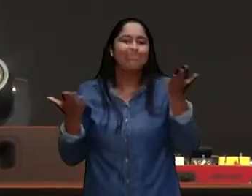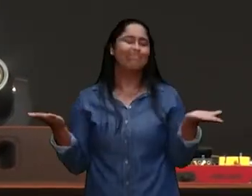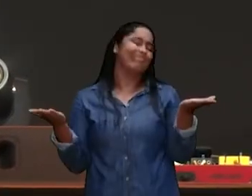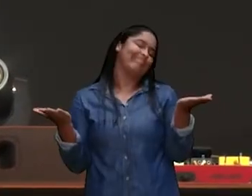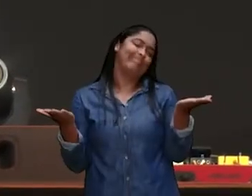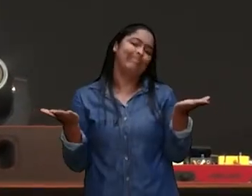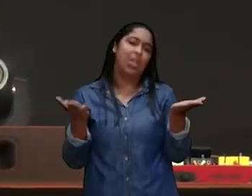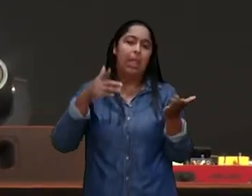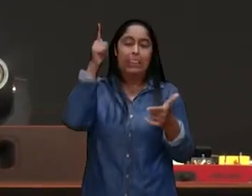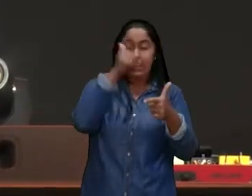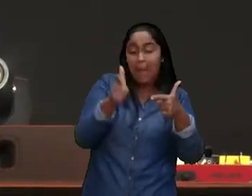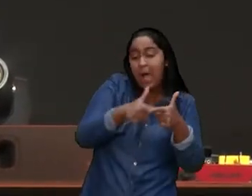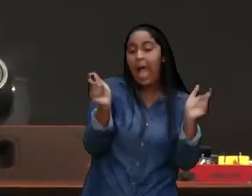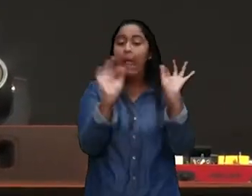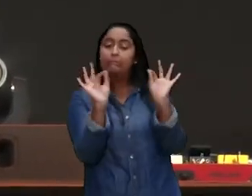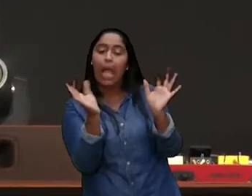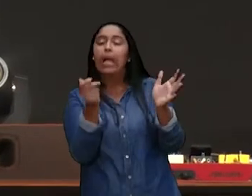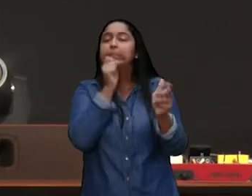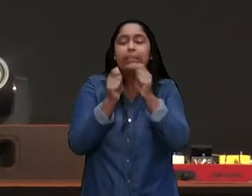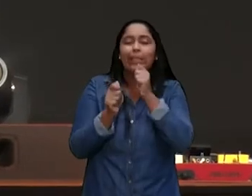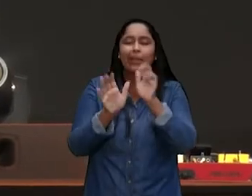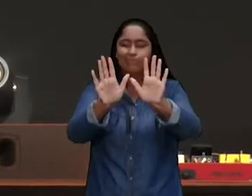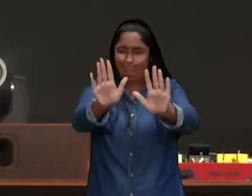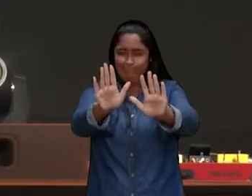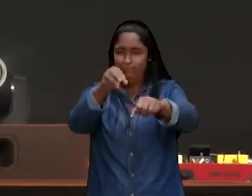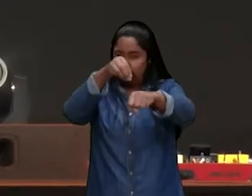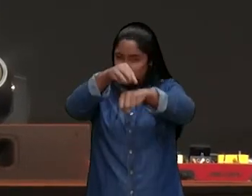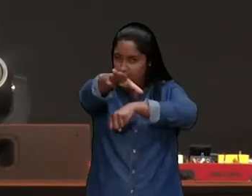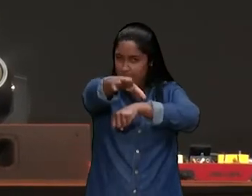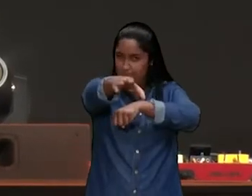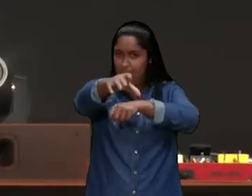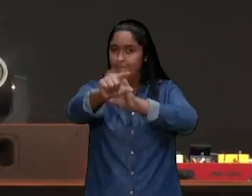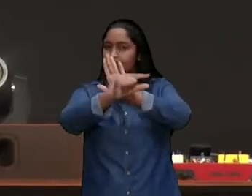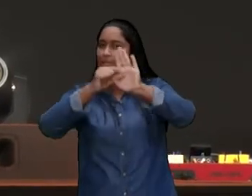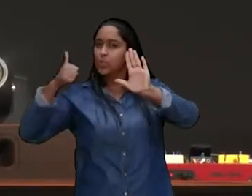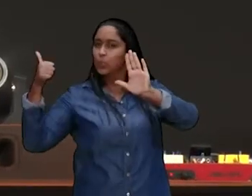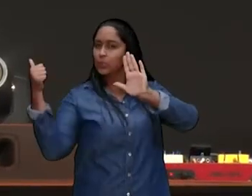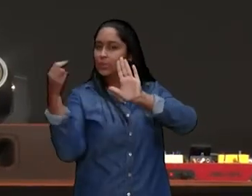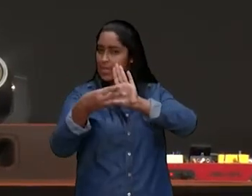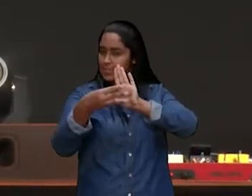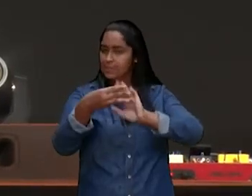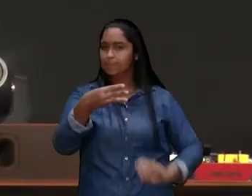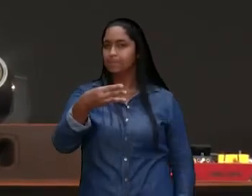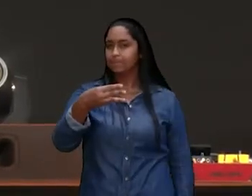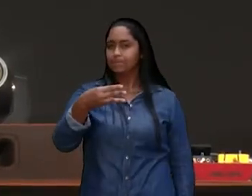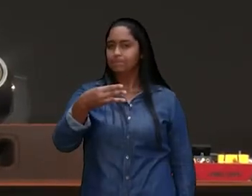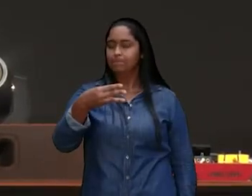tá onde que vai dizer o Versículo 13 Versículo 13 diz assim